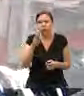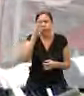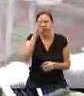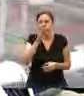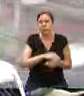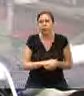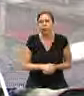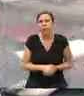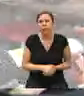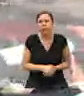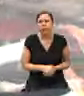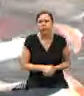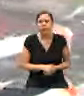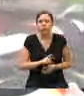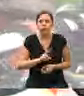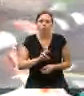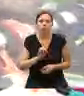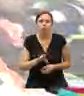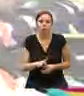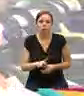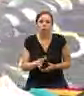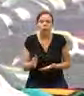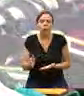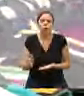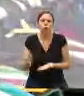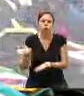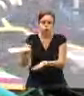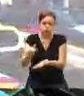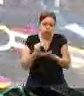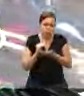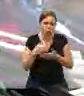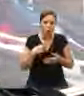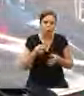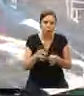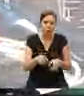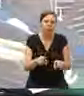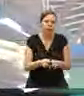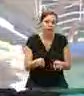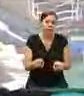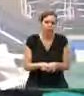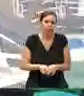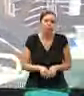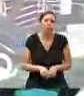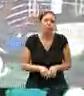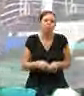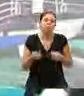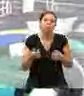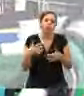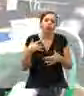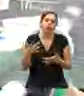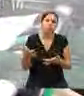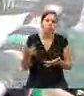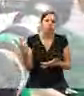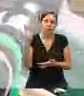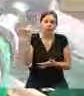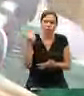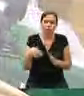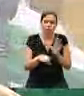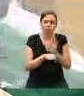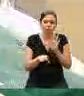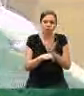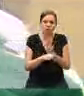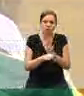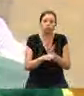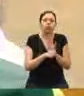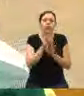principal é não só arrecadar roupas para venda e com as doações desse valor ajudar a